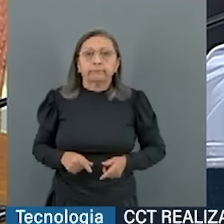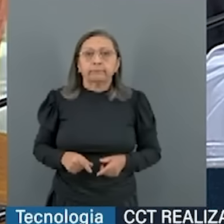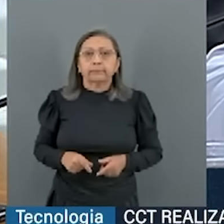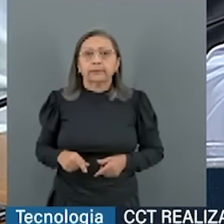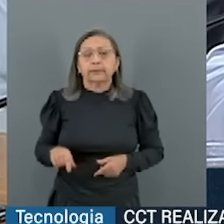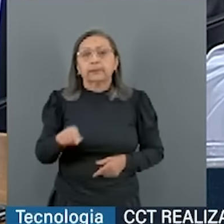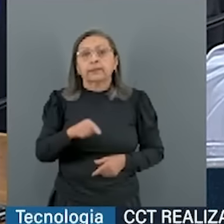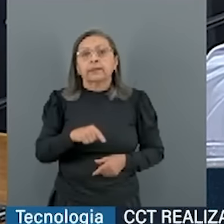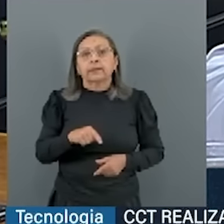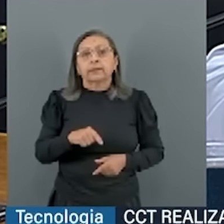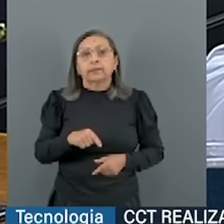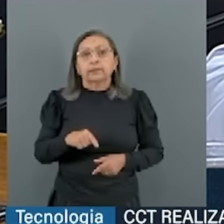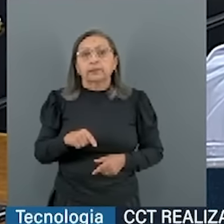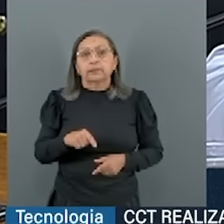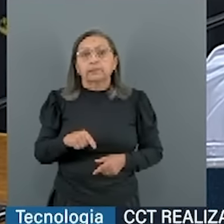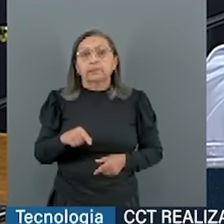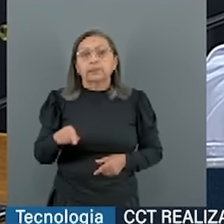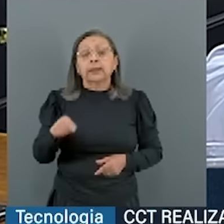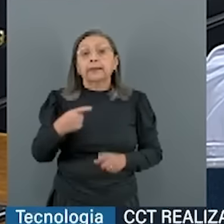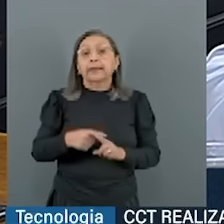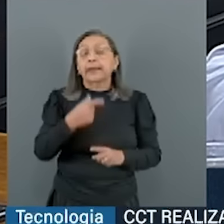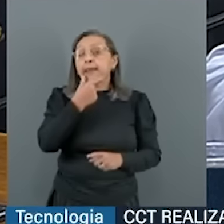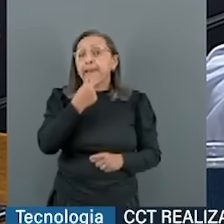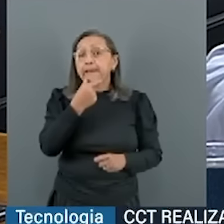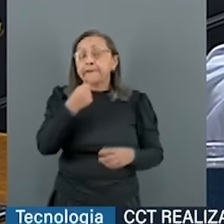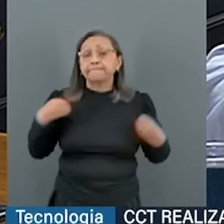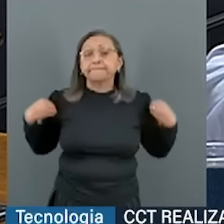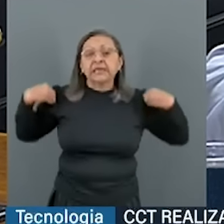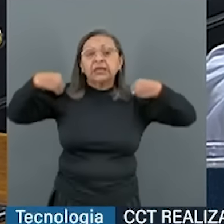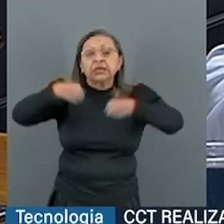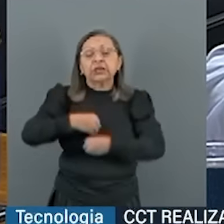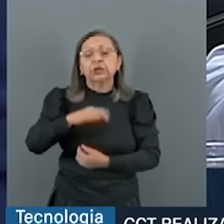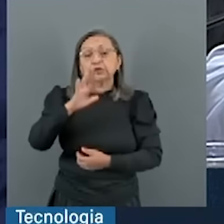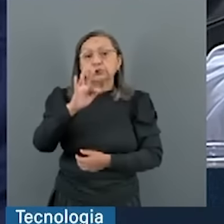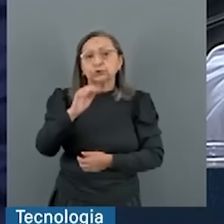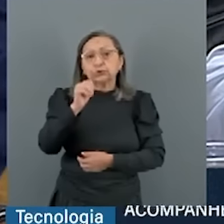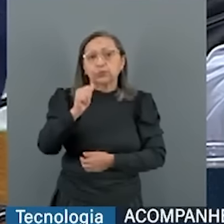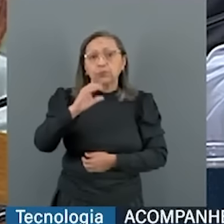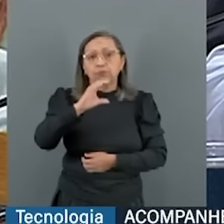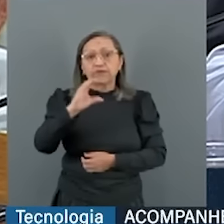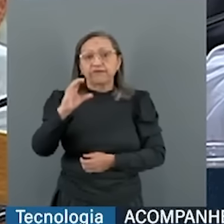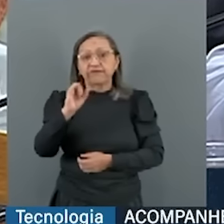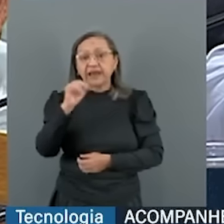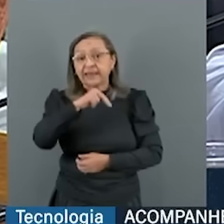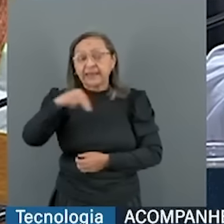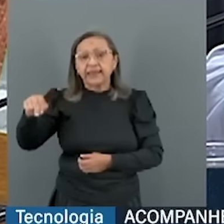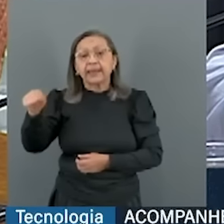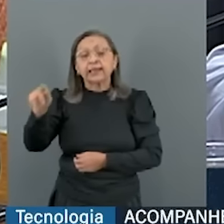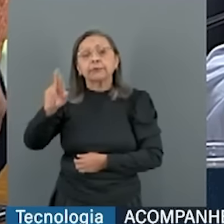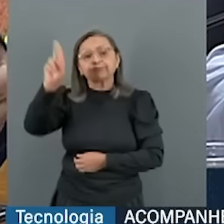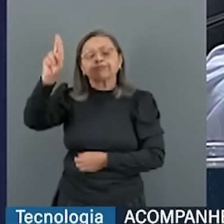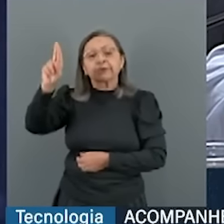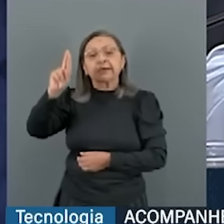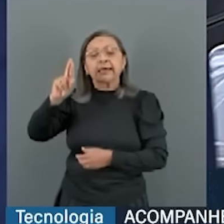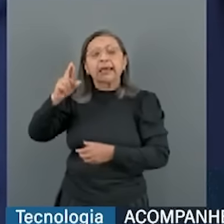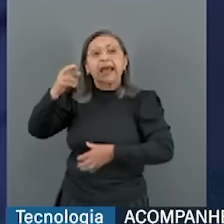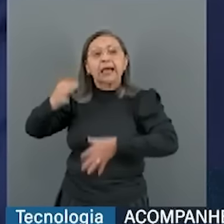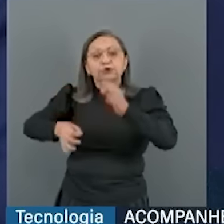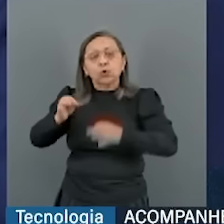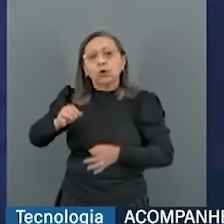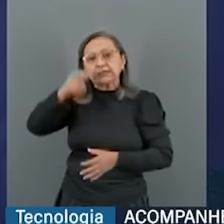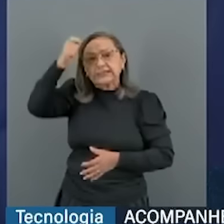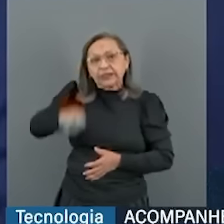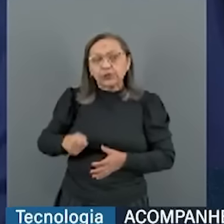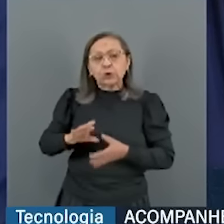quem soltou o Lula e pegou toda aquela papelada e colocou, recebeu na quinta e colocou na